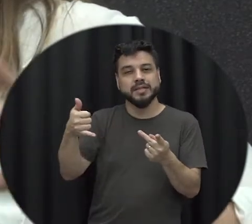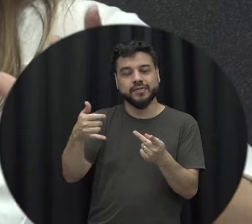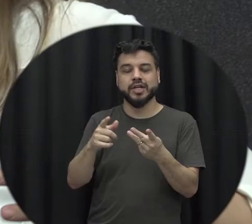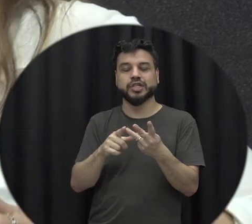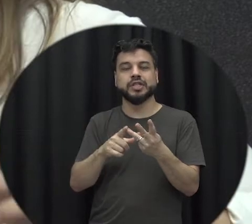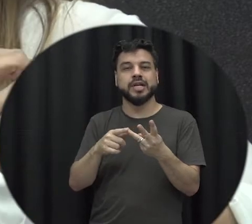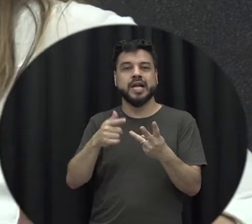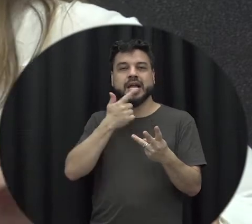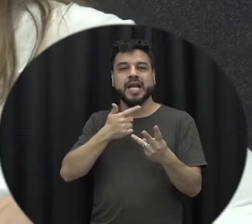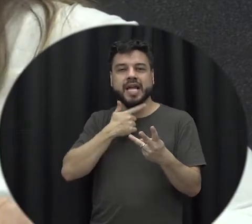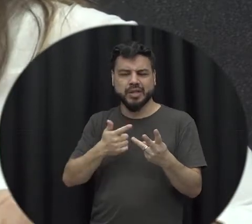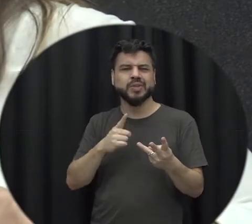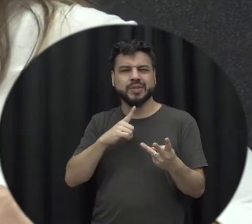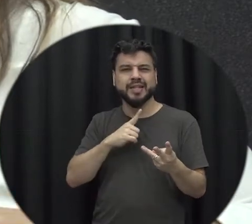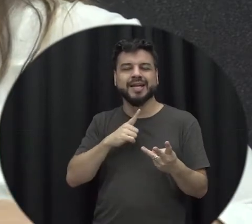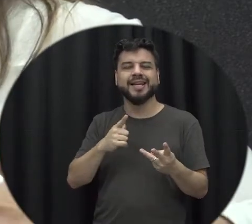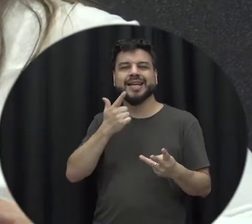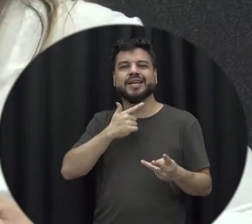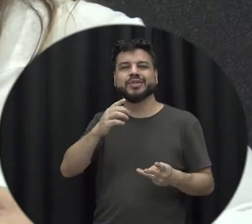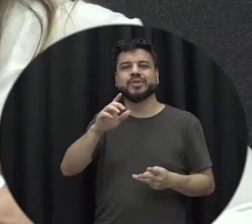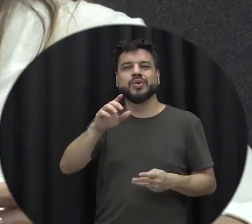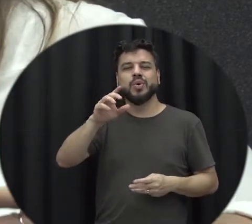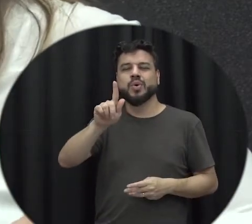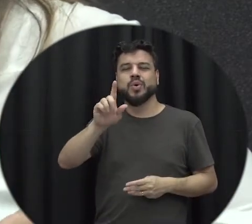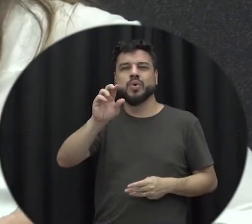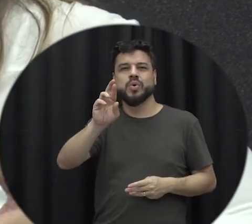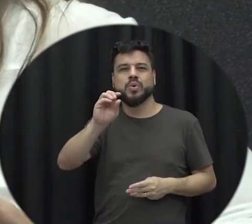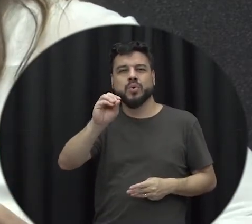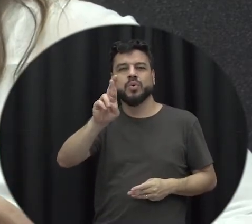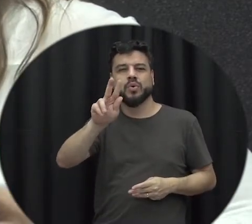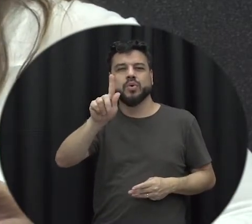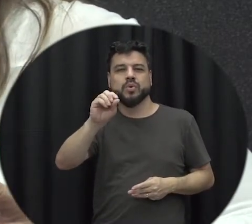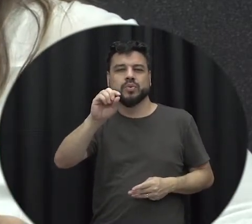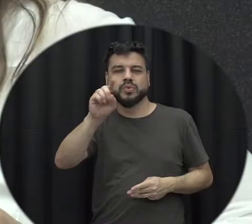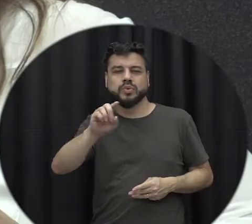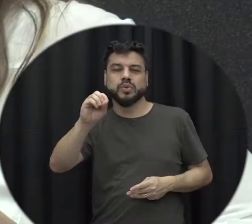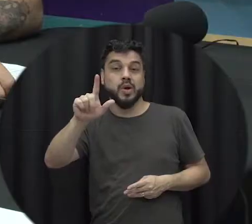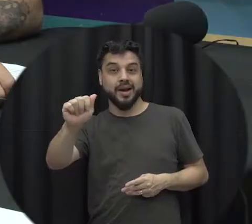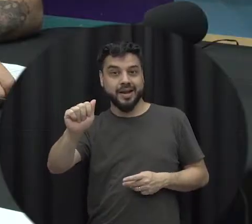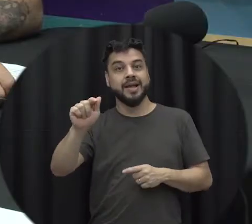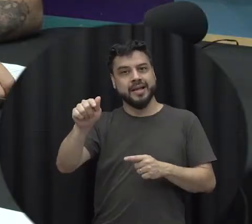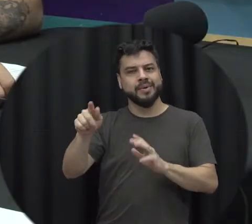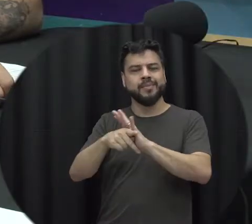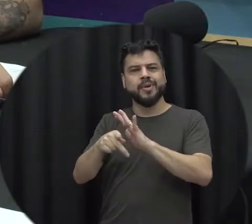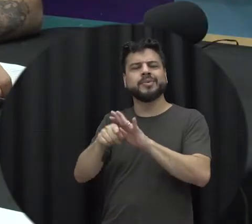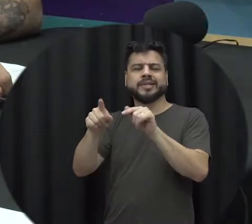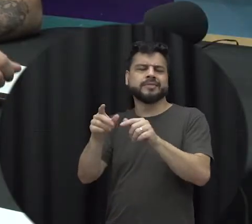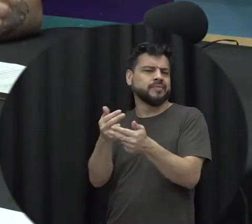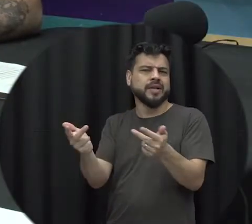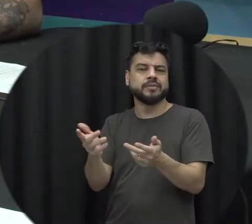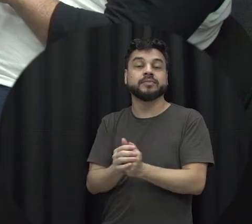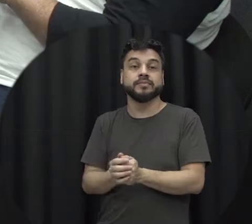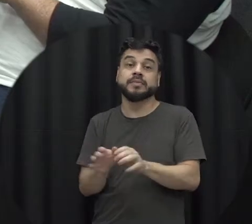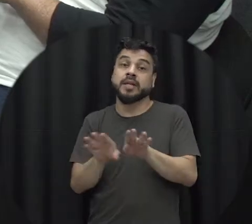queijo gorgonzola, lá, o queijo mofado, esses todos que a gente sabe aí de impacto. Tem os